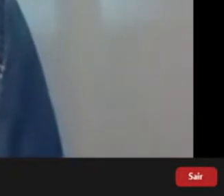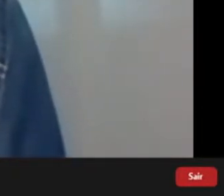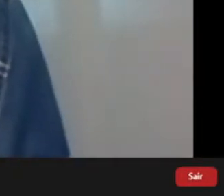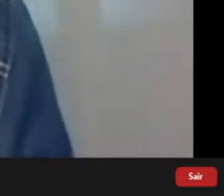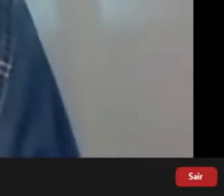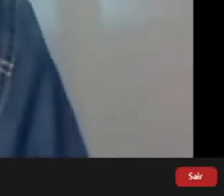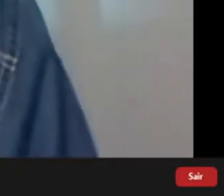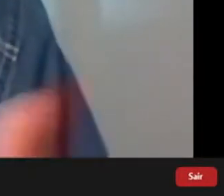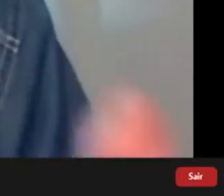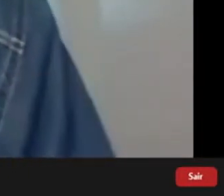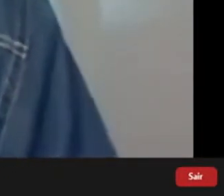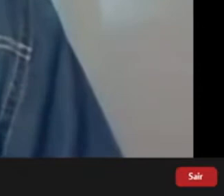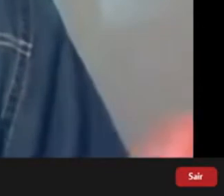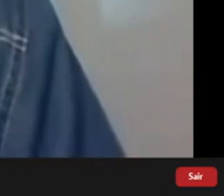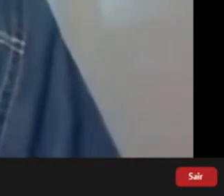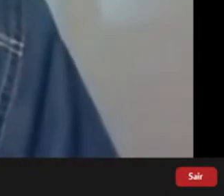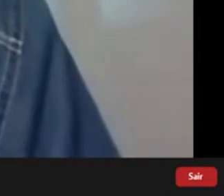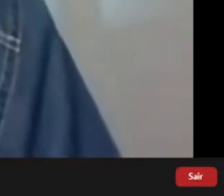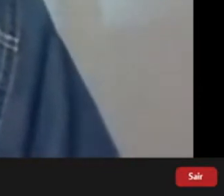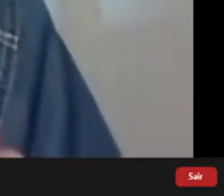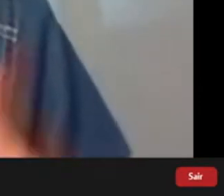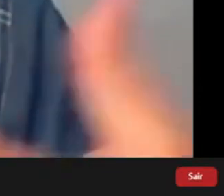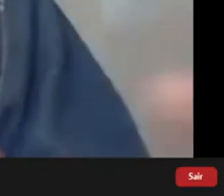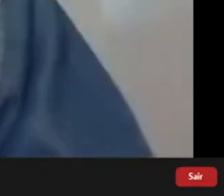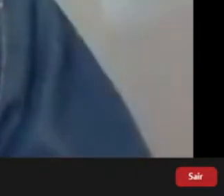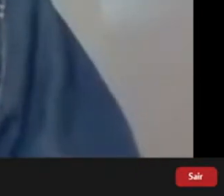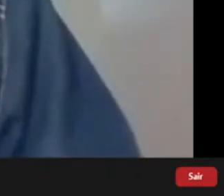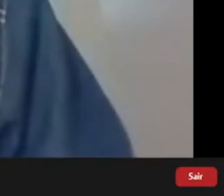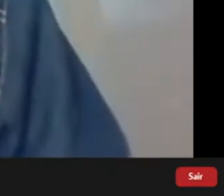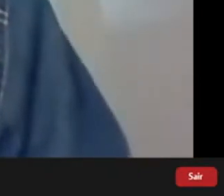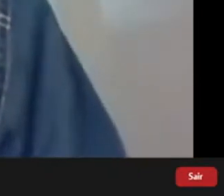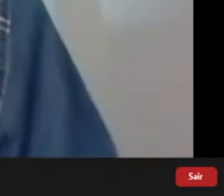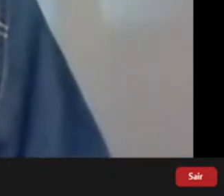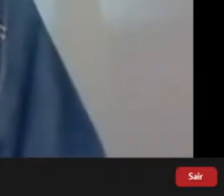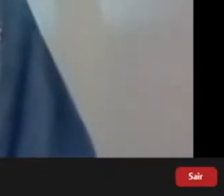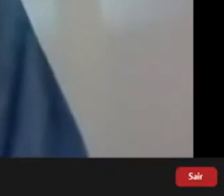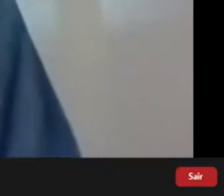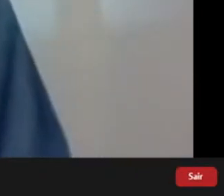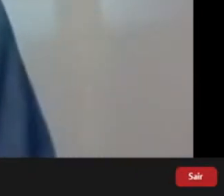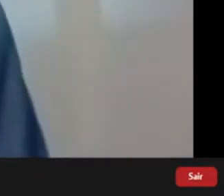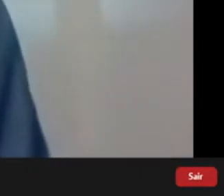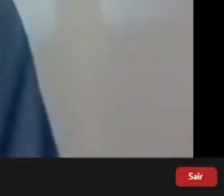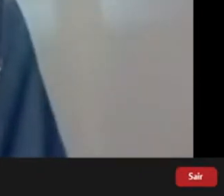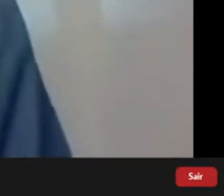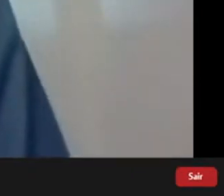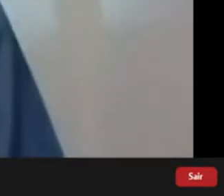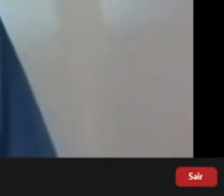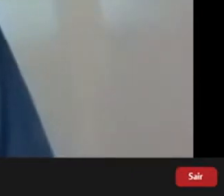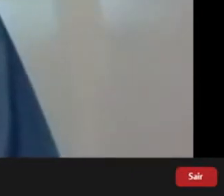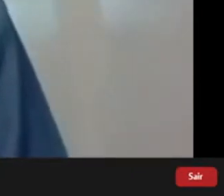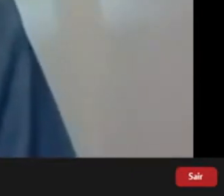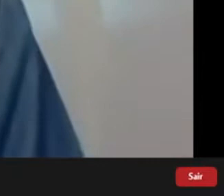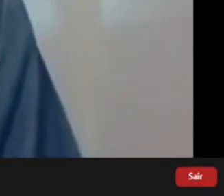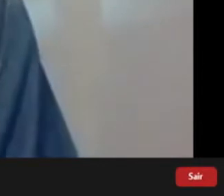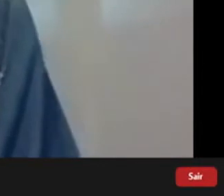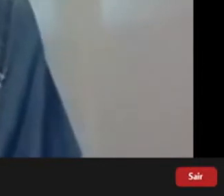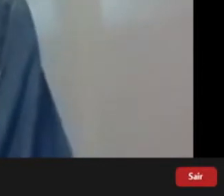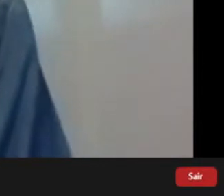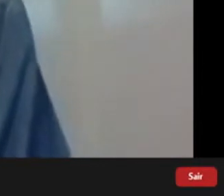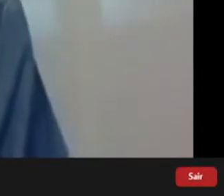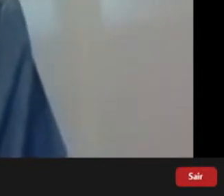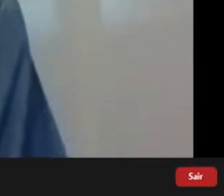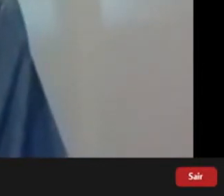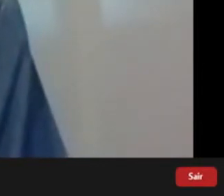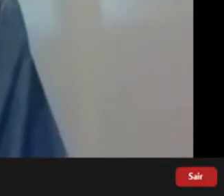problemas, né? Tem que ter discussão, tem que ter reflexão e tem que ter uma construção coletiva, e eu acho que a promotoria está